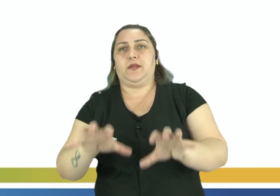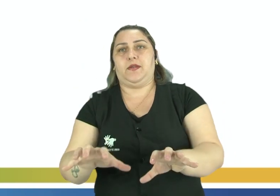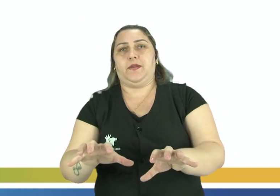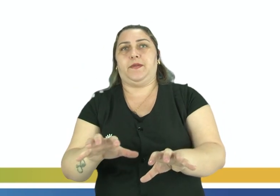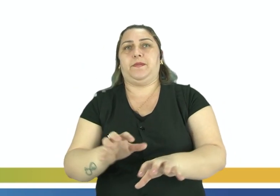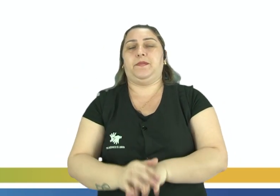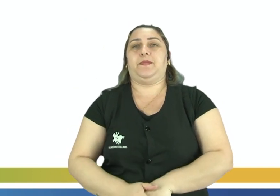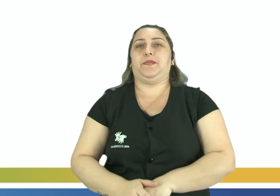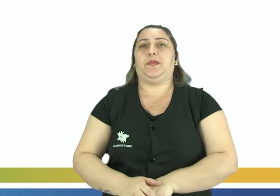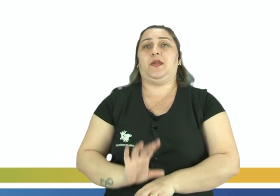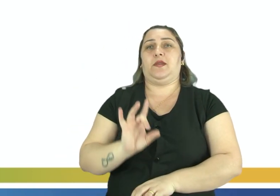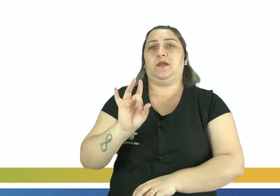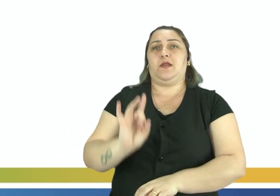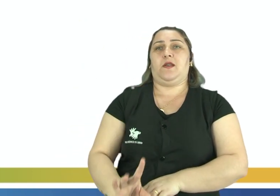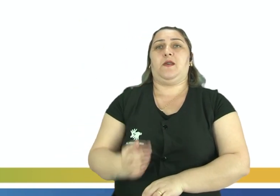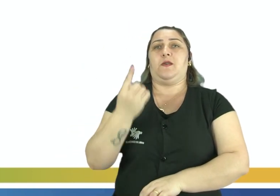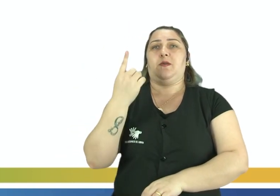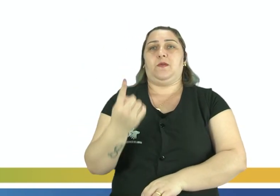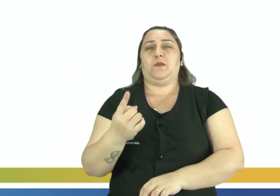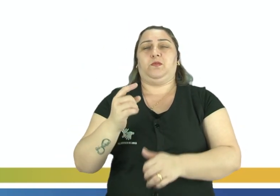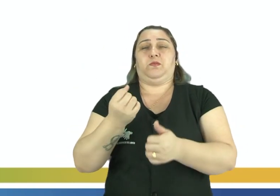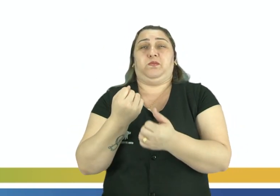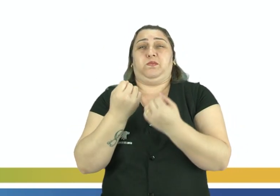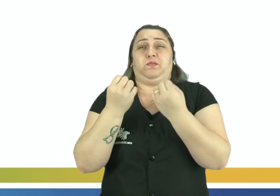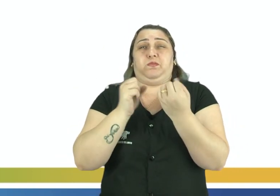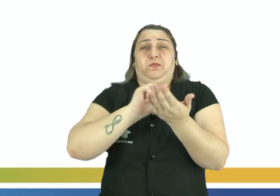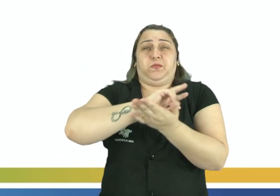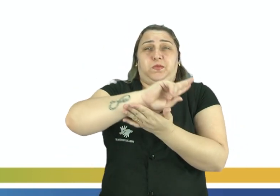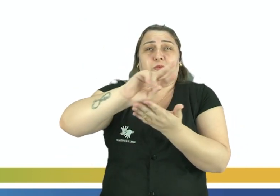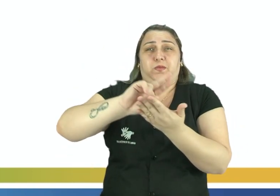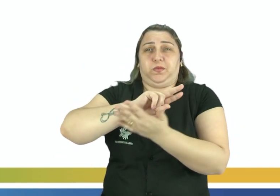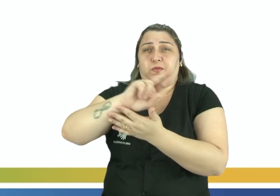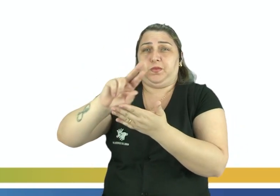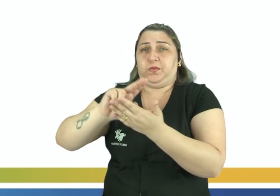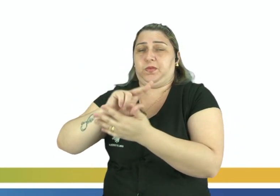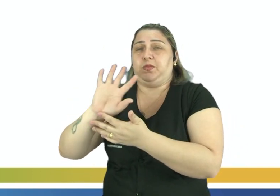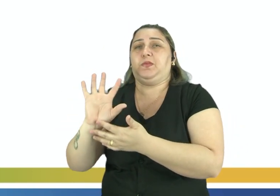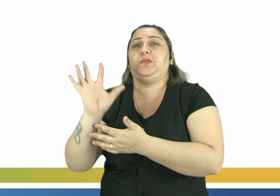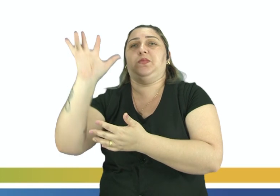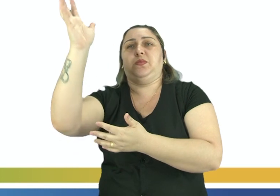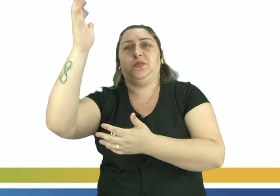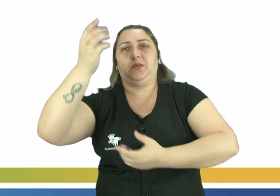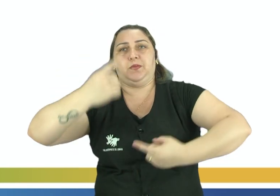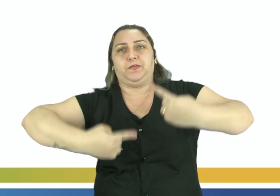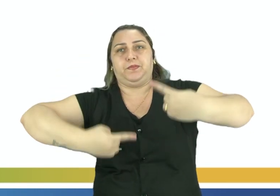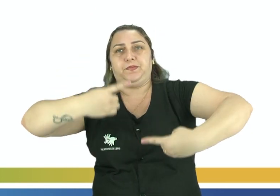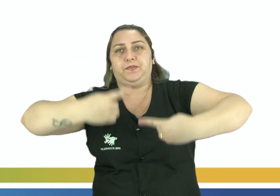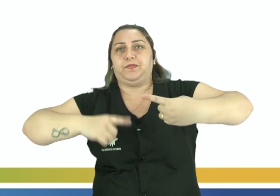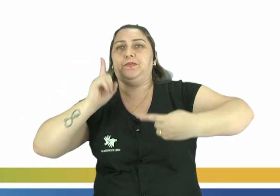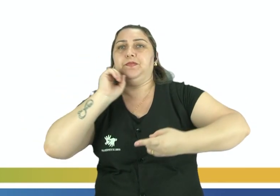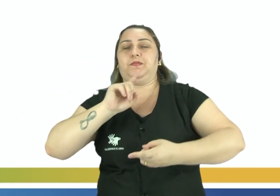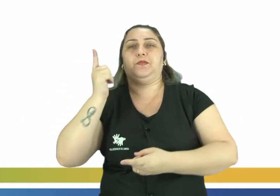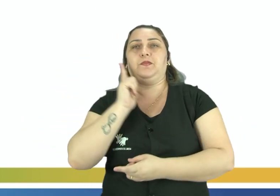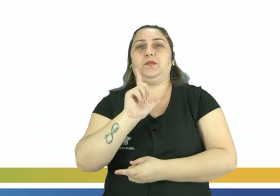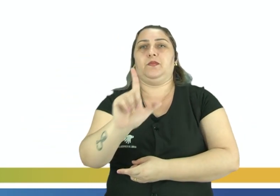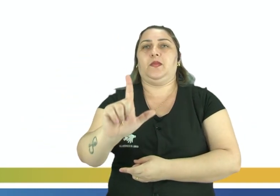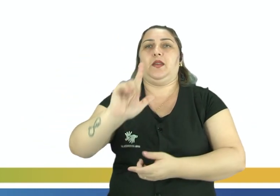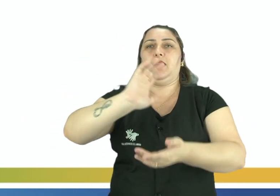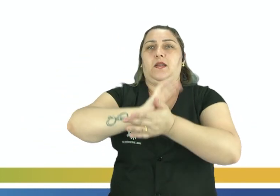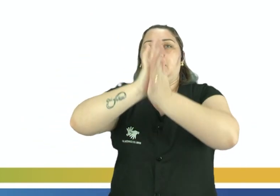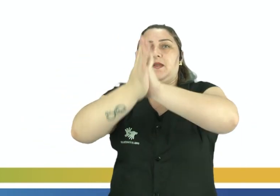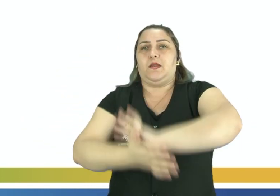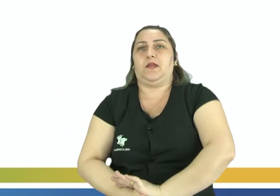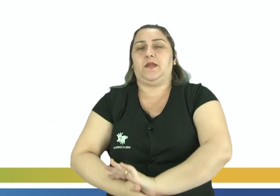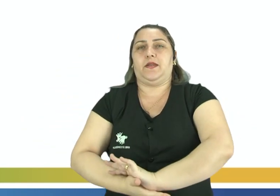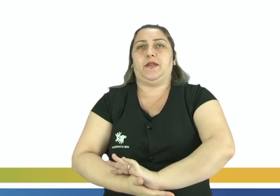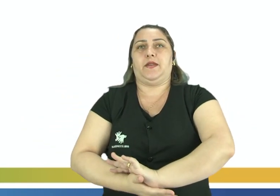Aqui estamos citando apenas um caso de muitos, no qual a política americana conseguiu derrubar alguma